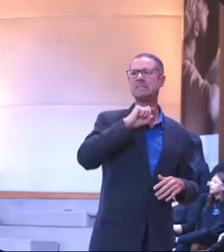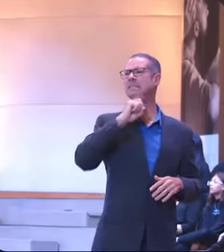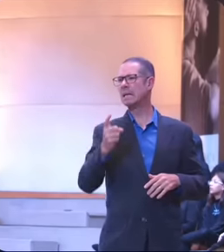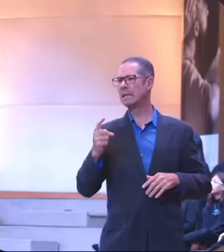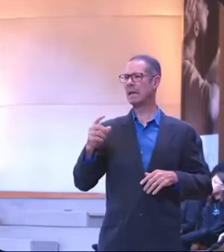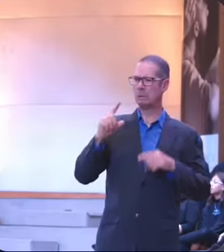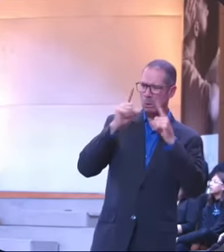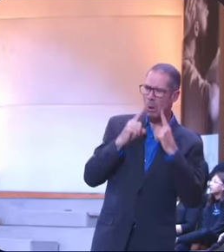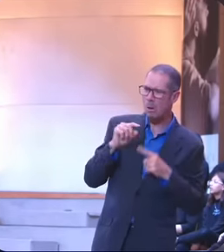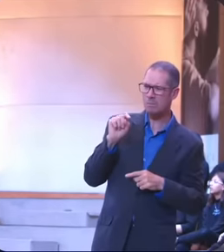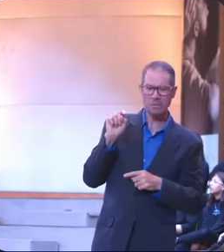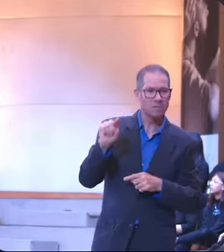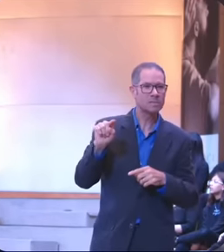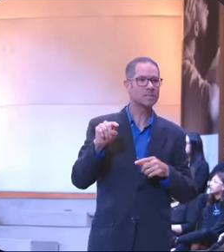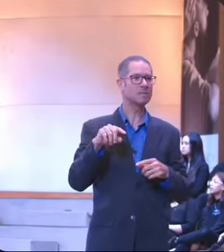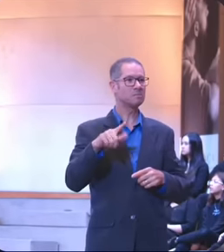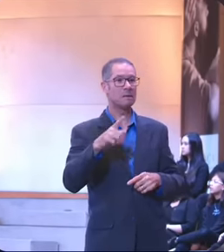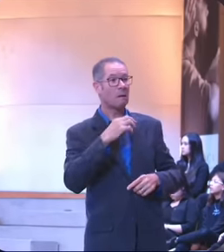você,